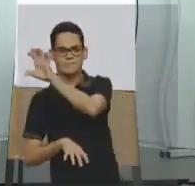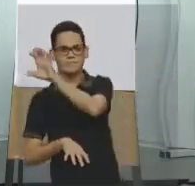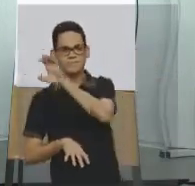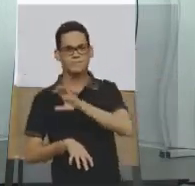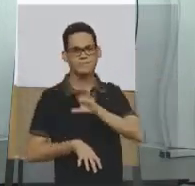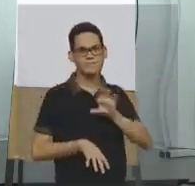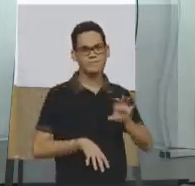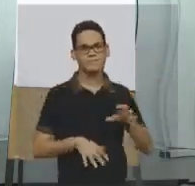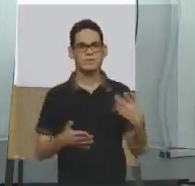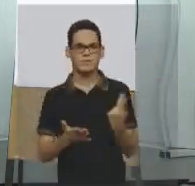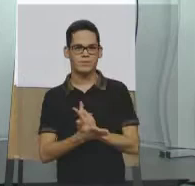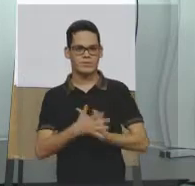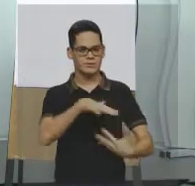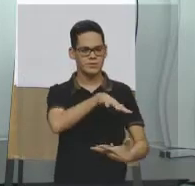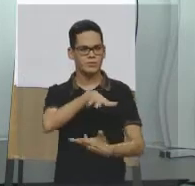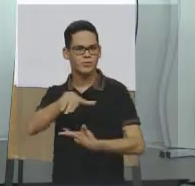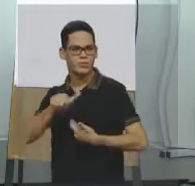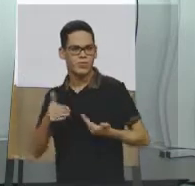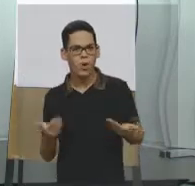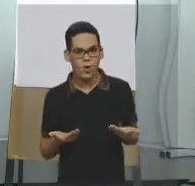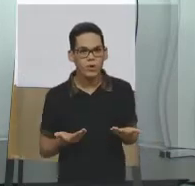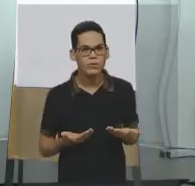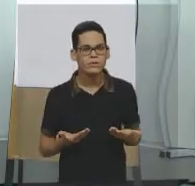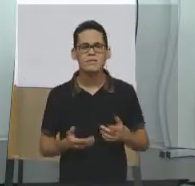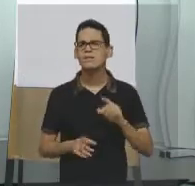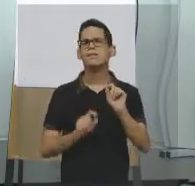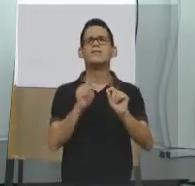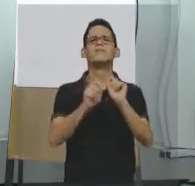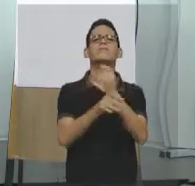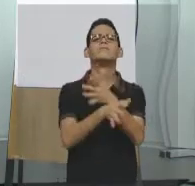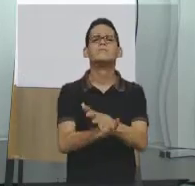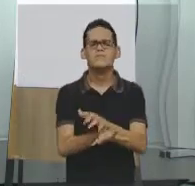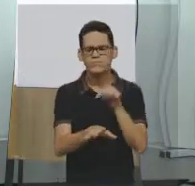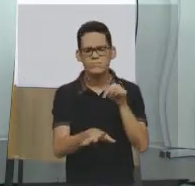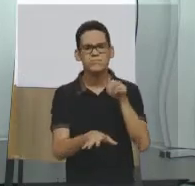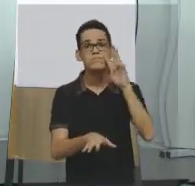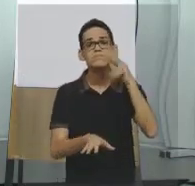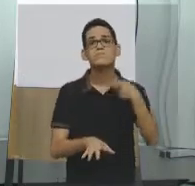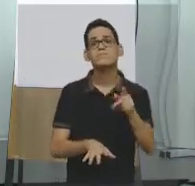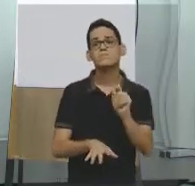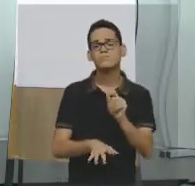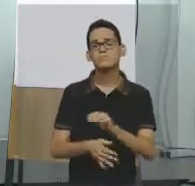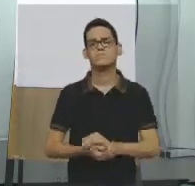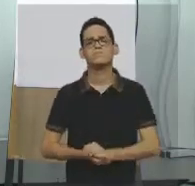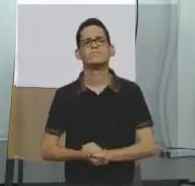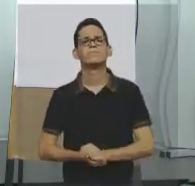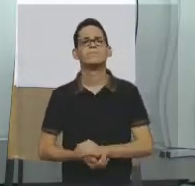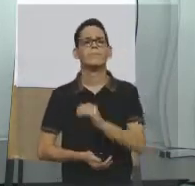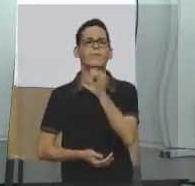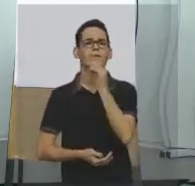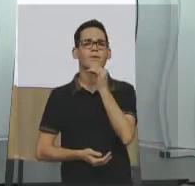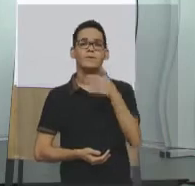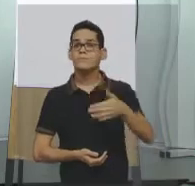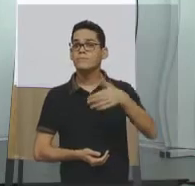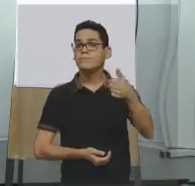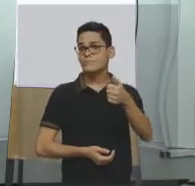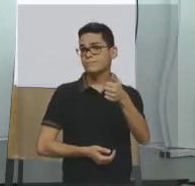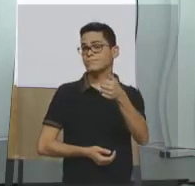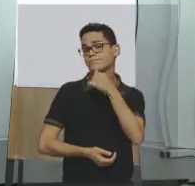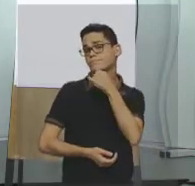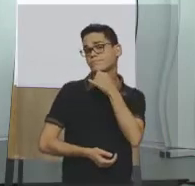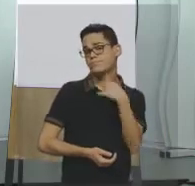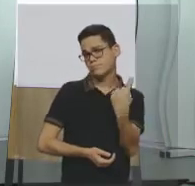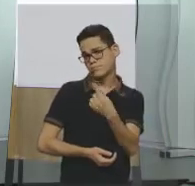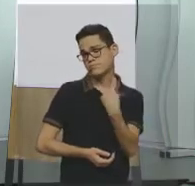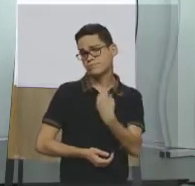aí, conforme a Daniela leu para a gente? Bom, vamos imaginar o seguinte, o melhor exemplo que a gente tem, que a gente gosta de usar muito,